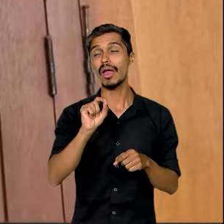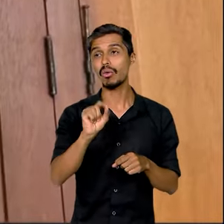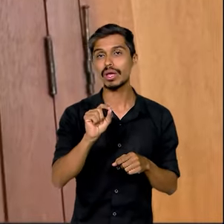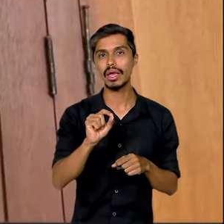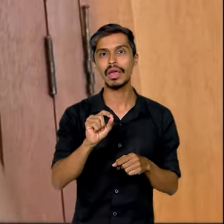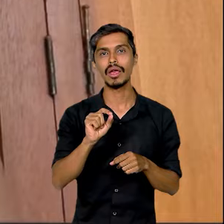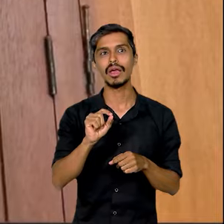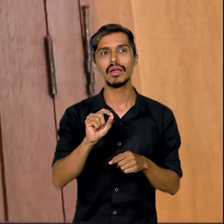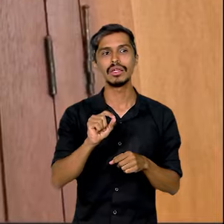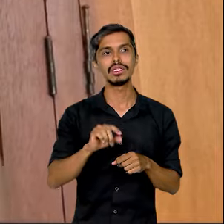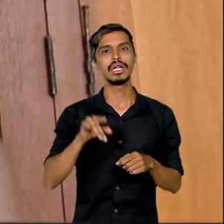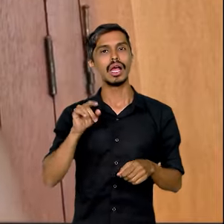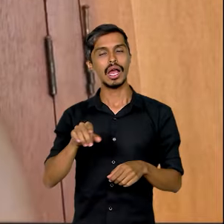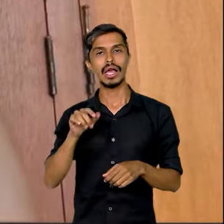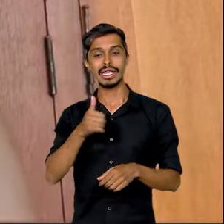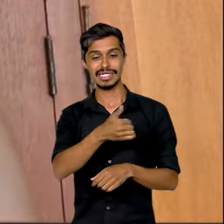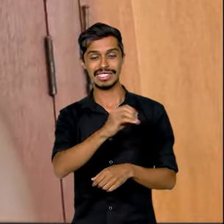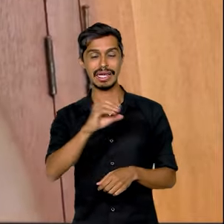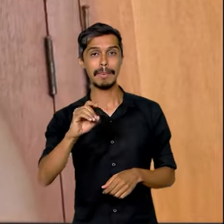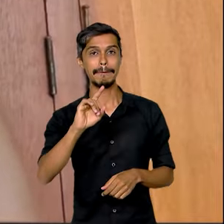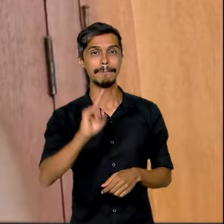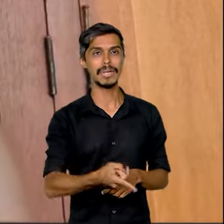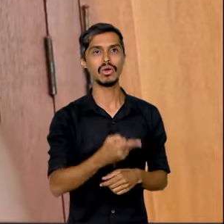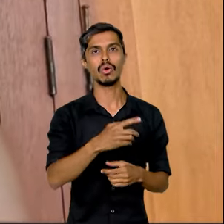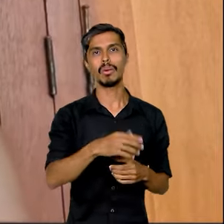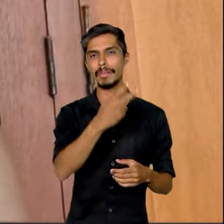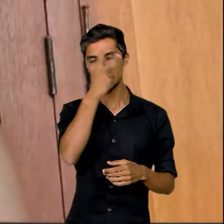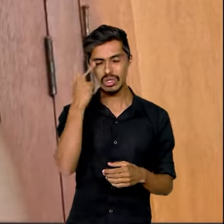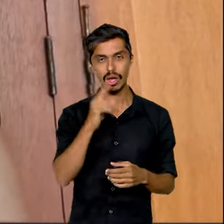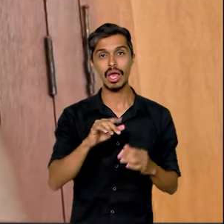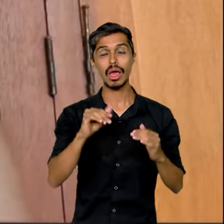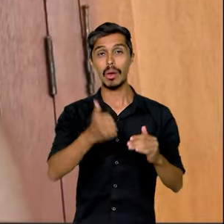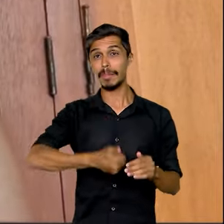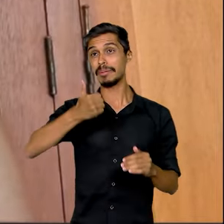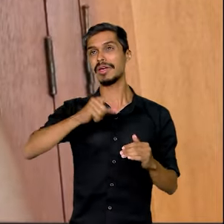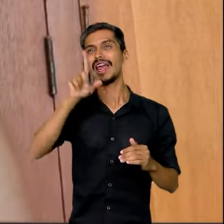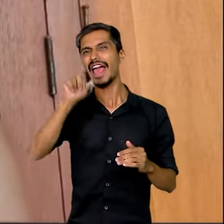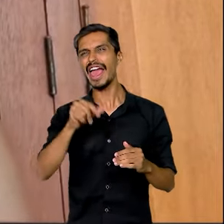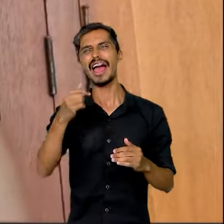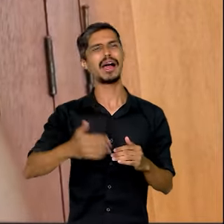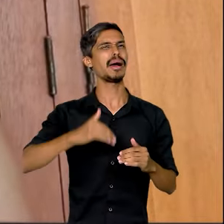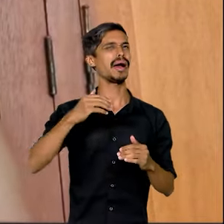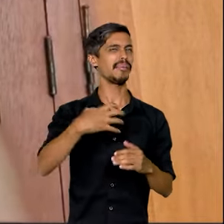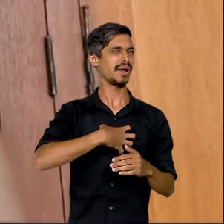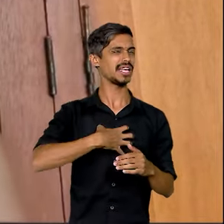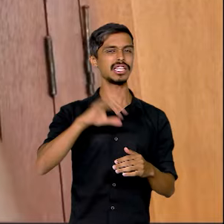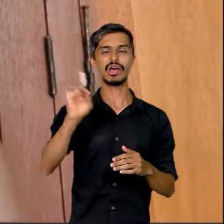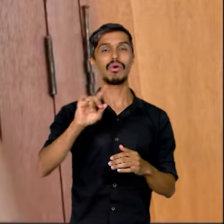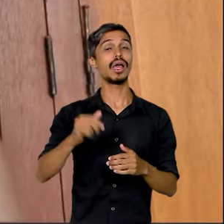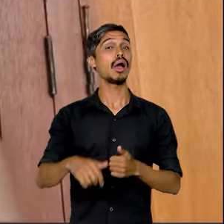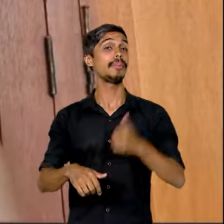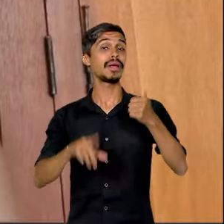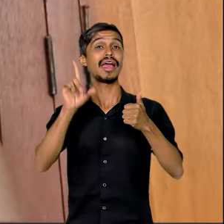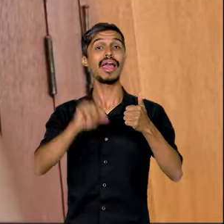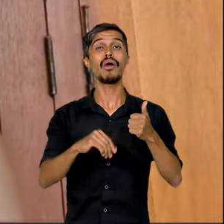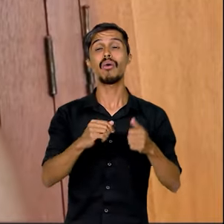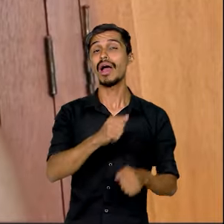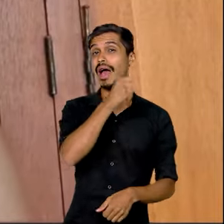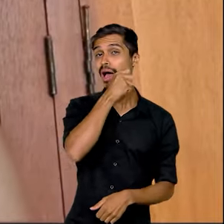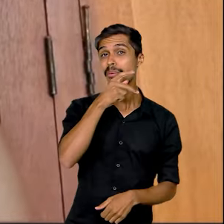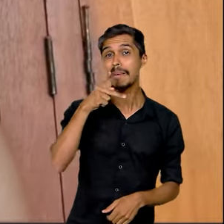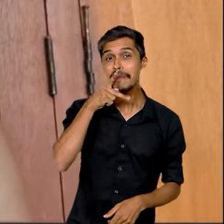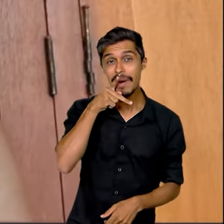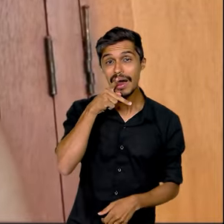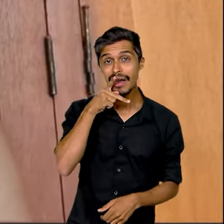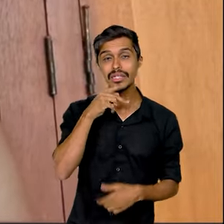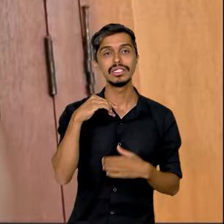cada 100 mil habitantes, o primeiro lugar não é a Bahia em taxa. Em taxa, o primeiro lugar é o Amapá. Que boa parte das